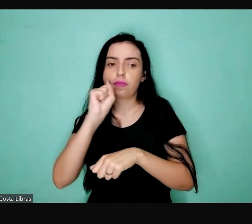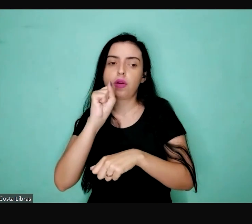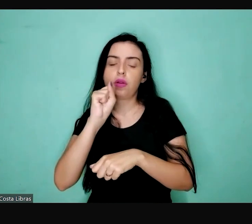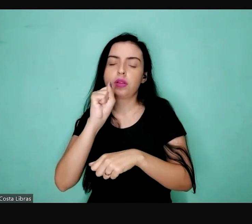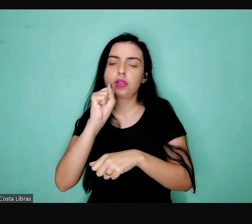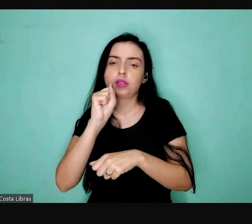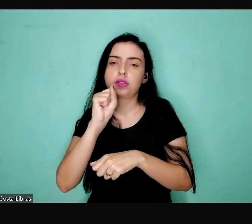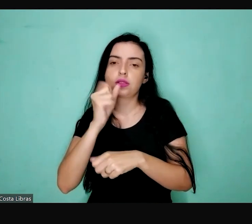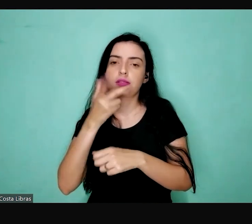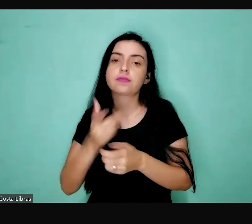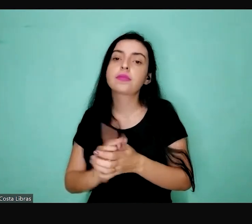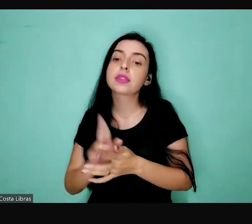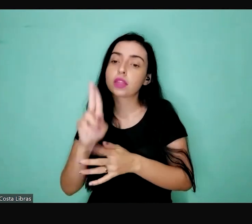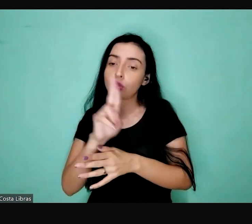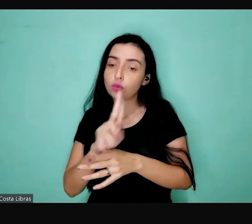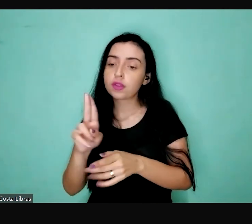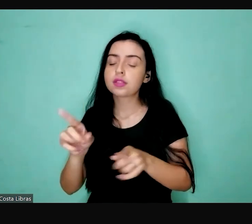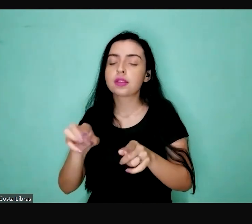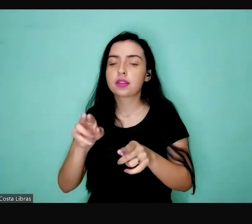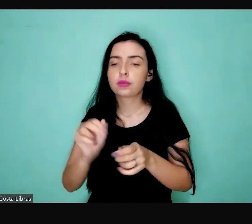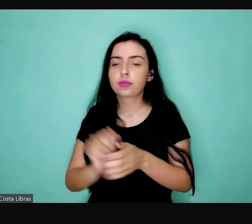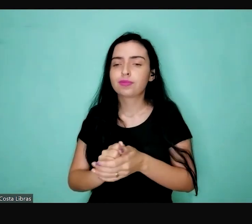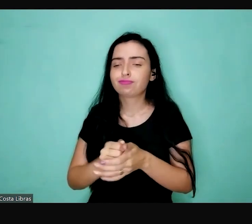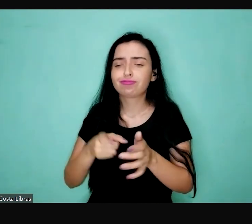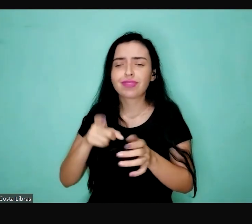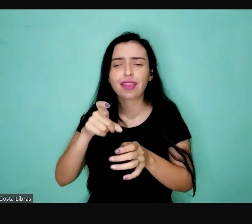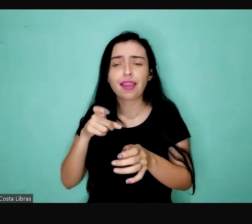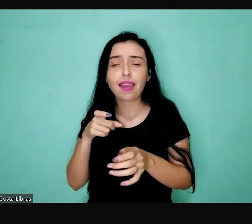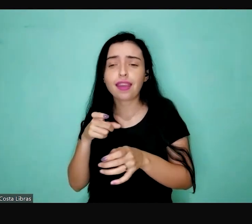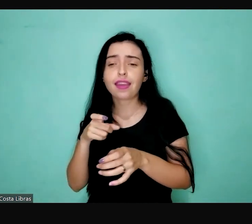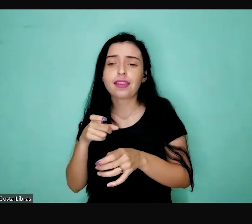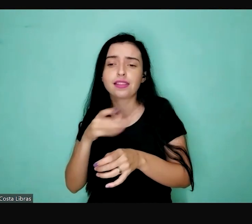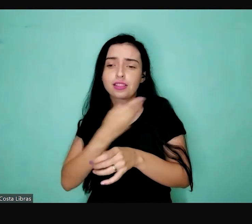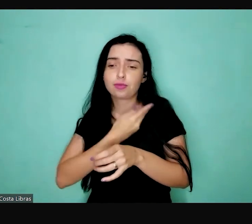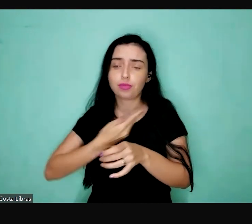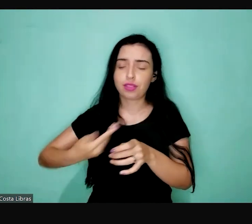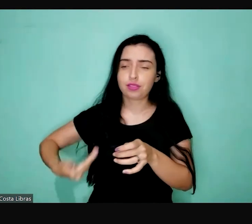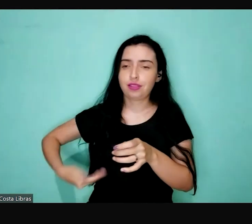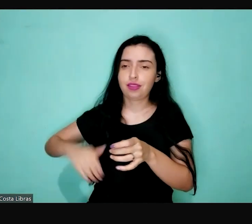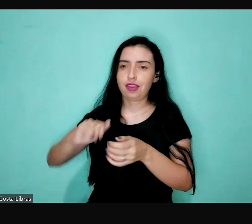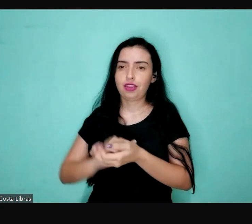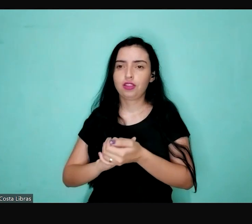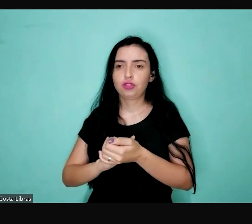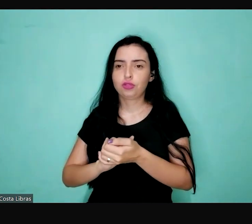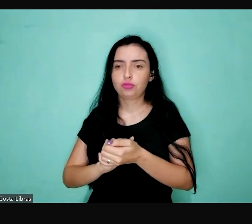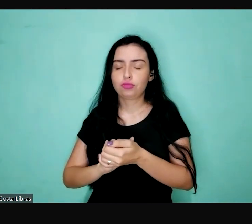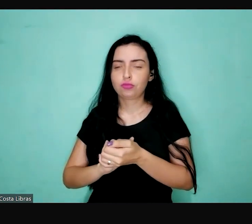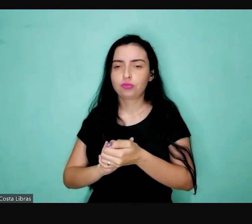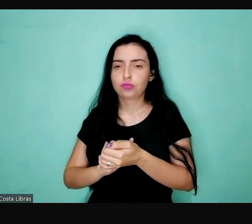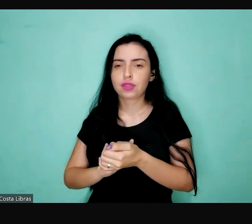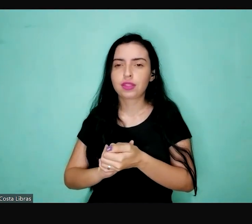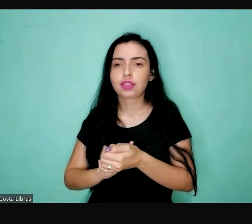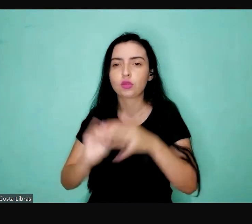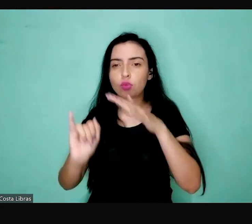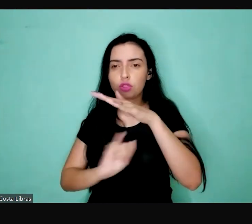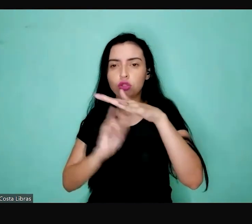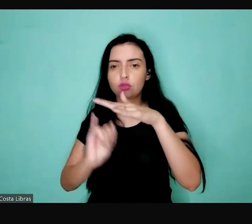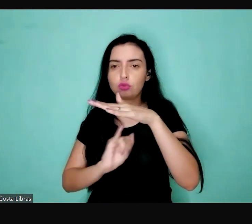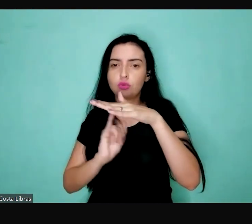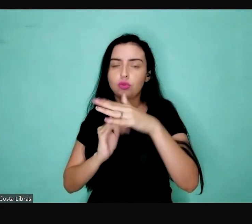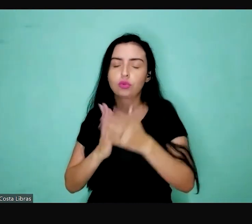universidade, ex-presidente, é longo, ex-presidente do Instituto Ibero-Americano de Direito